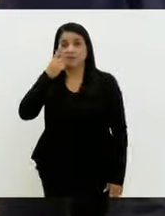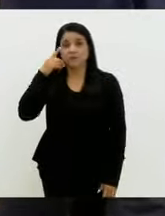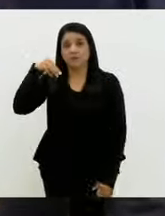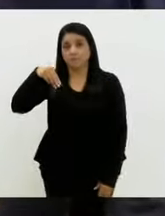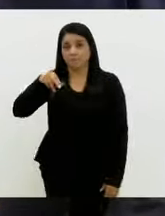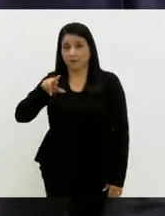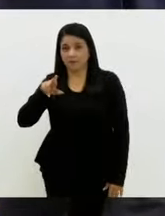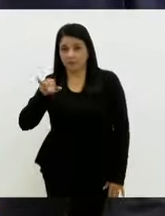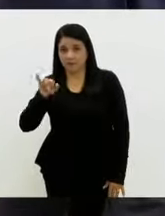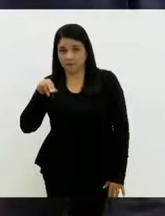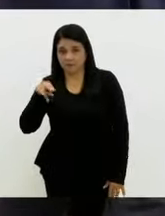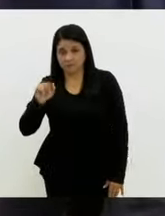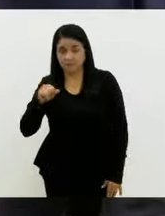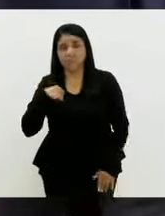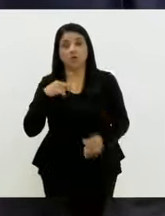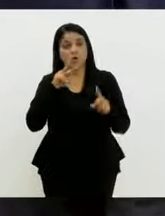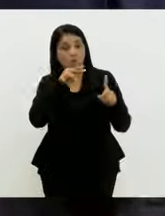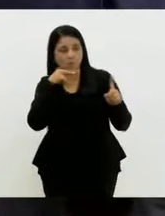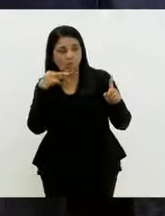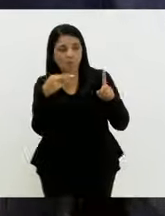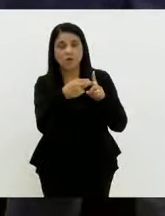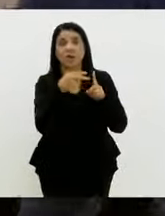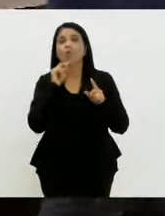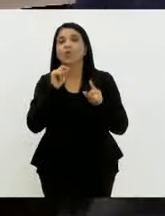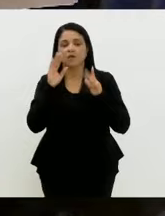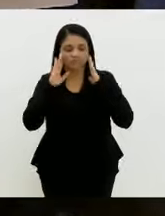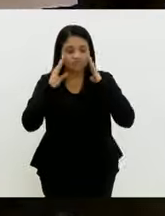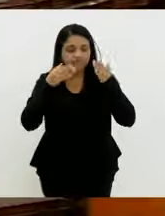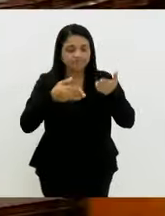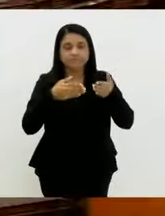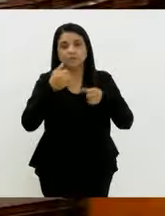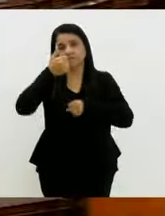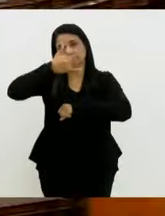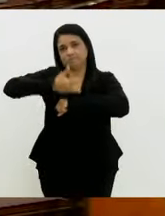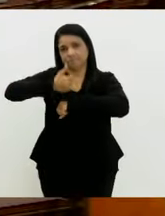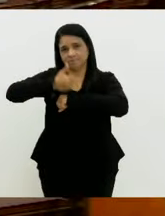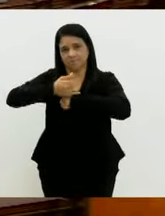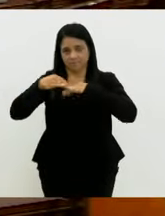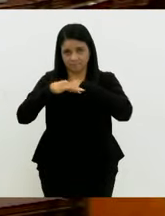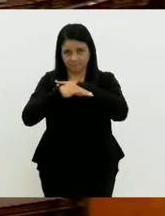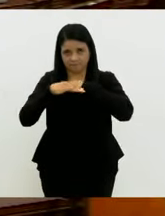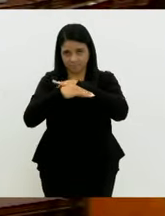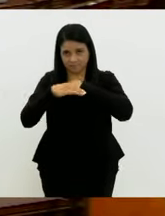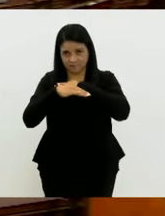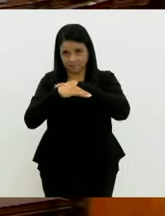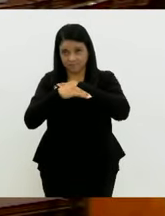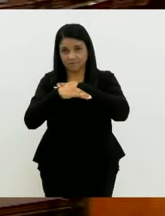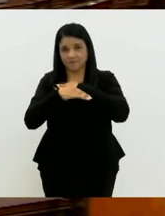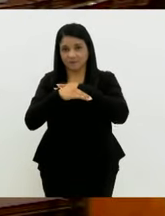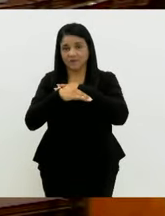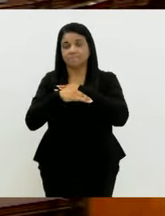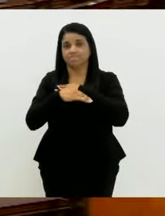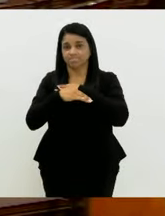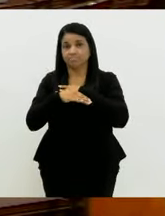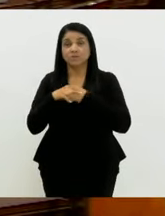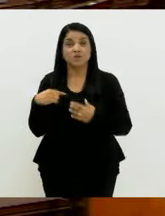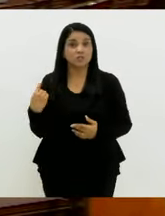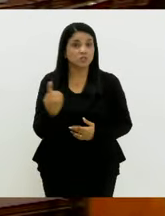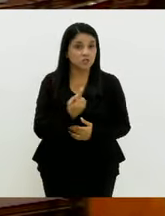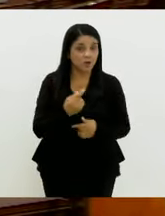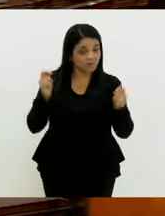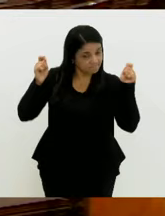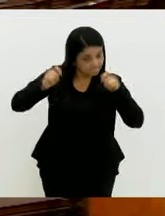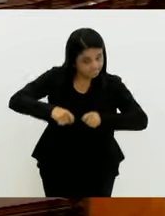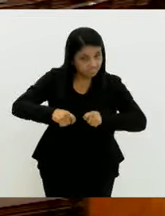olhar específico para a Volta Redonda. Entendeu, deputado Munir Neto? Mas nós estamos e temos a